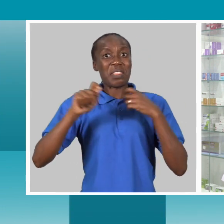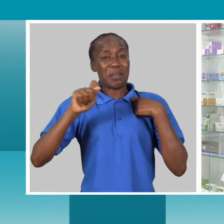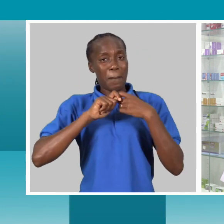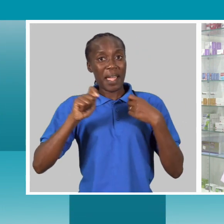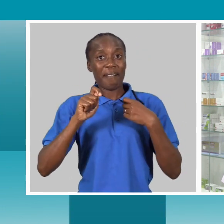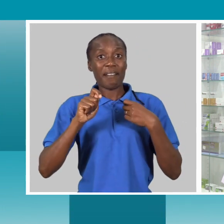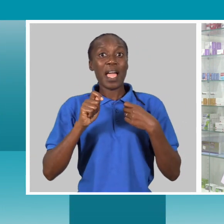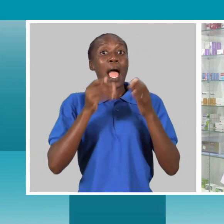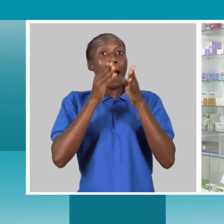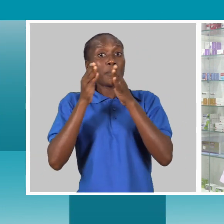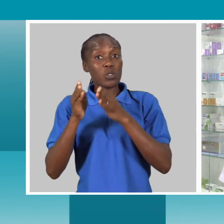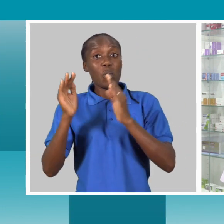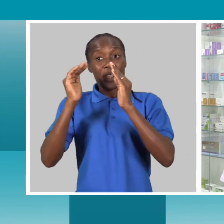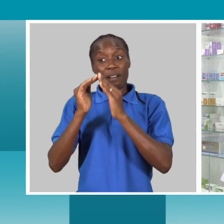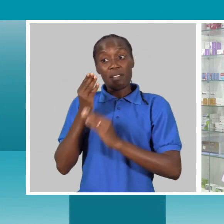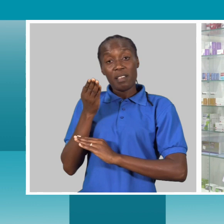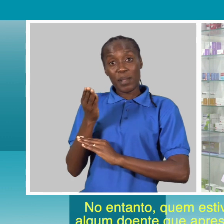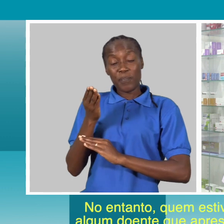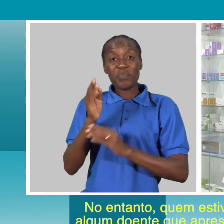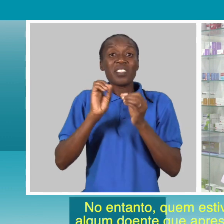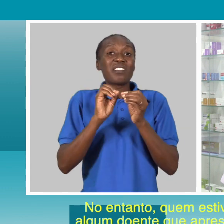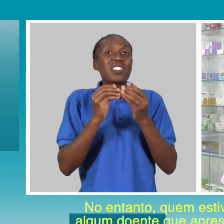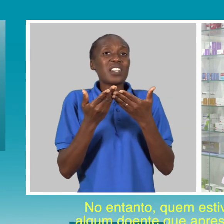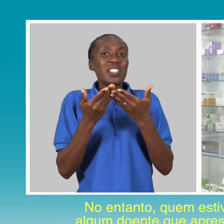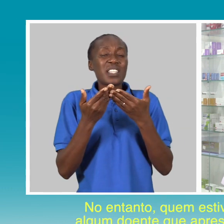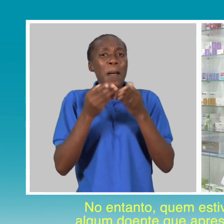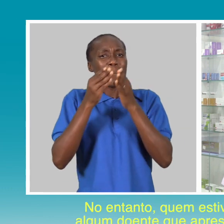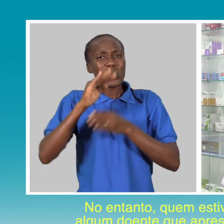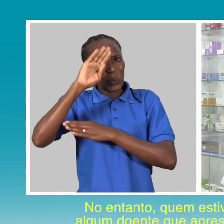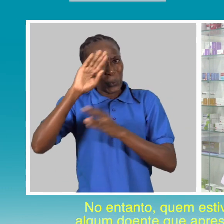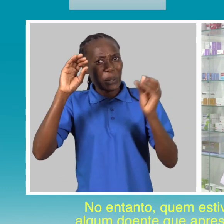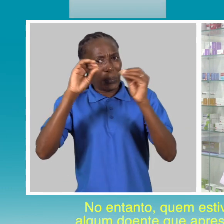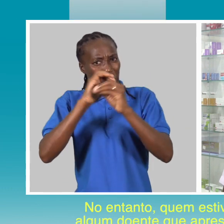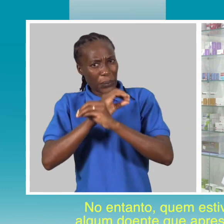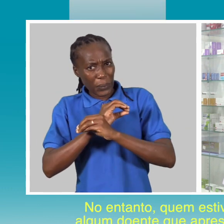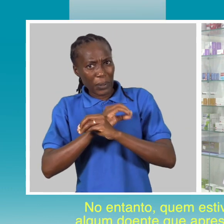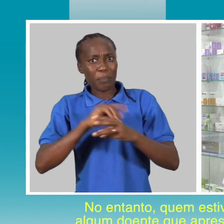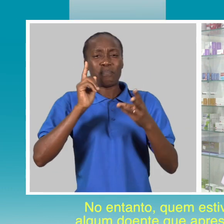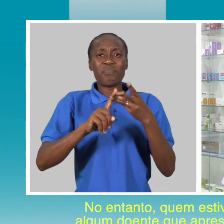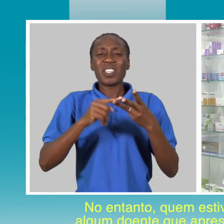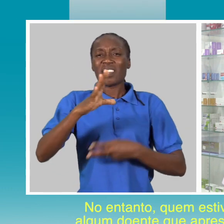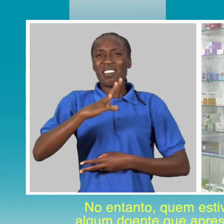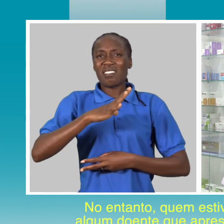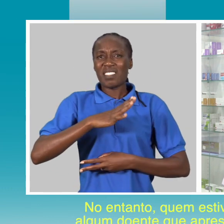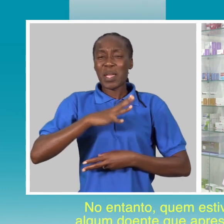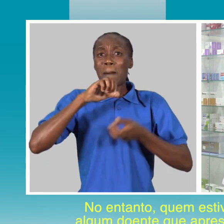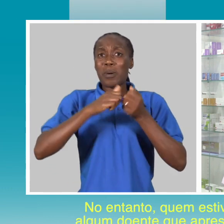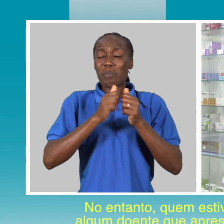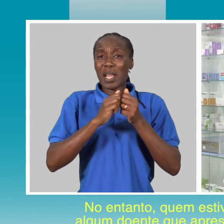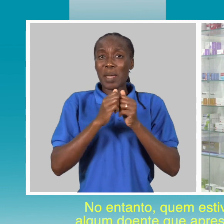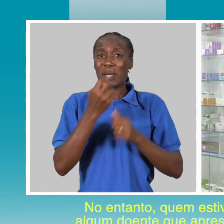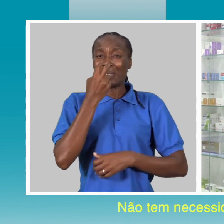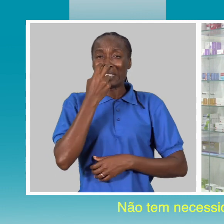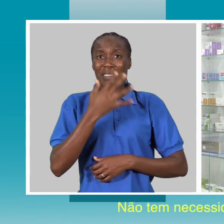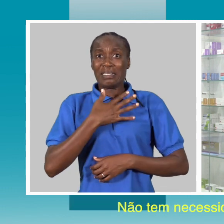quem estiver em casa e não tiver algum doente, não estiver a cuidar de algum doente que apresente sintomas respiratórios,